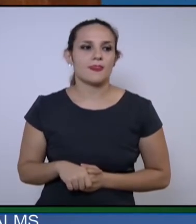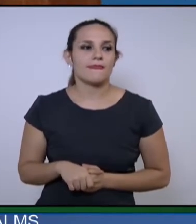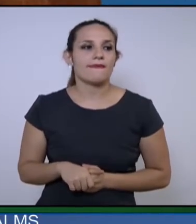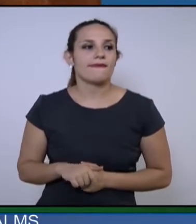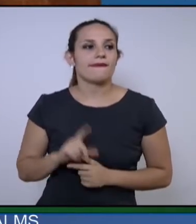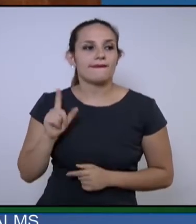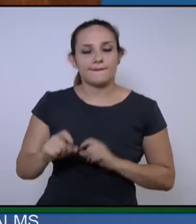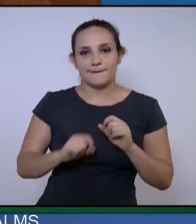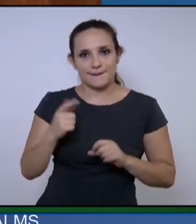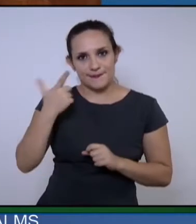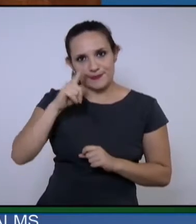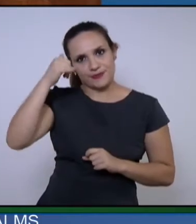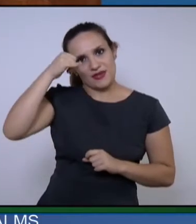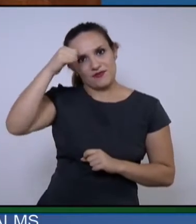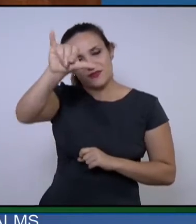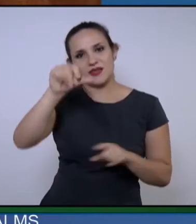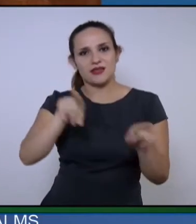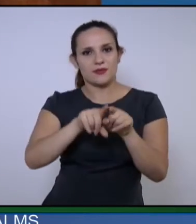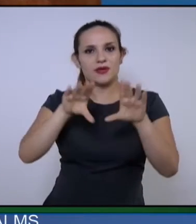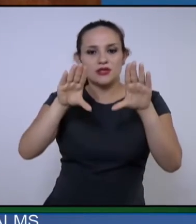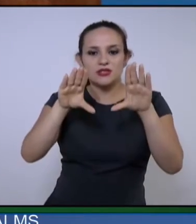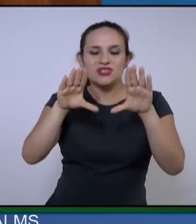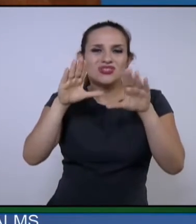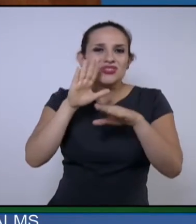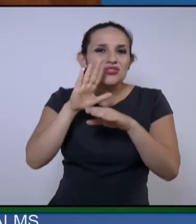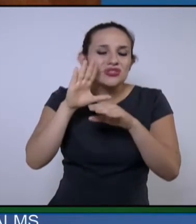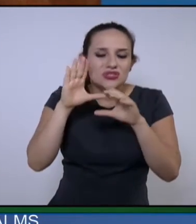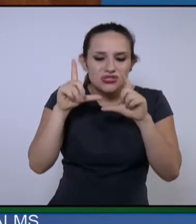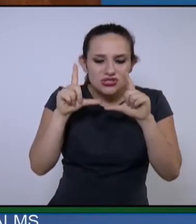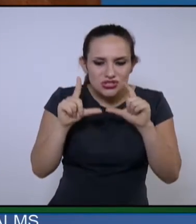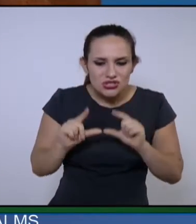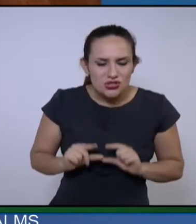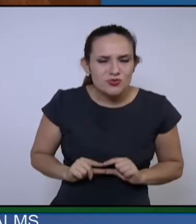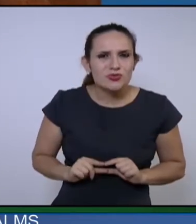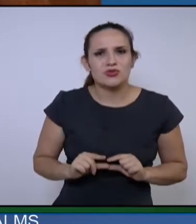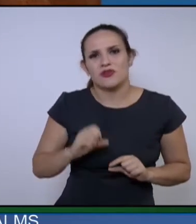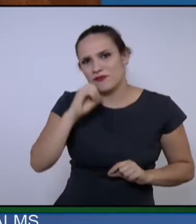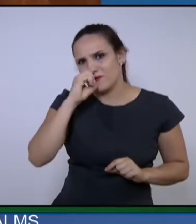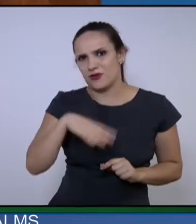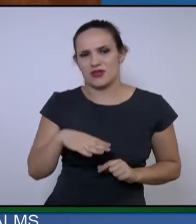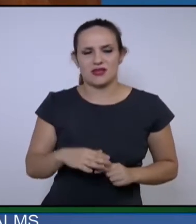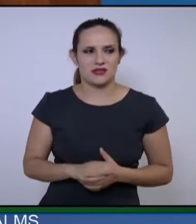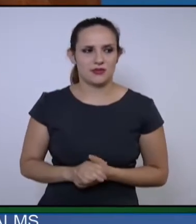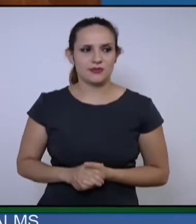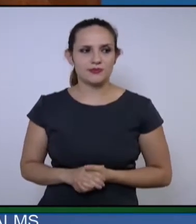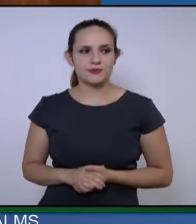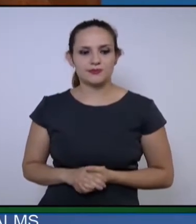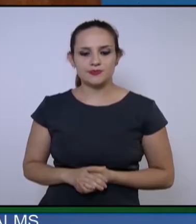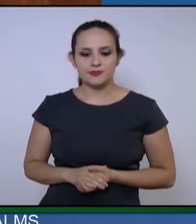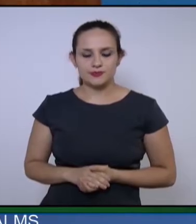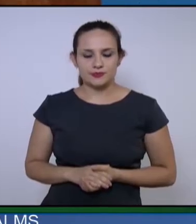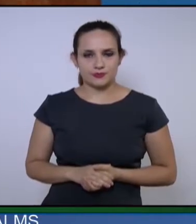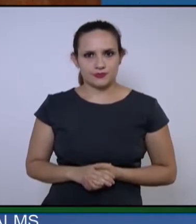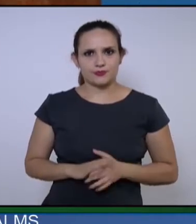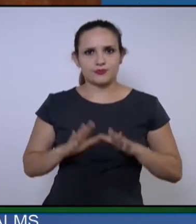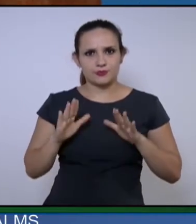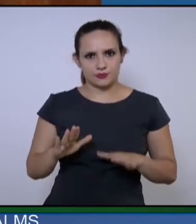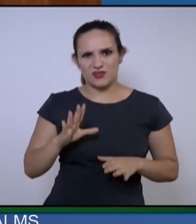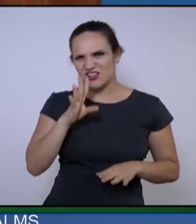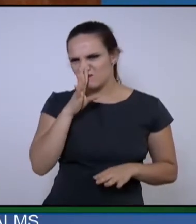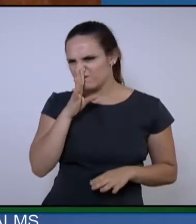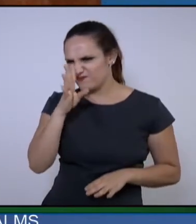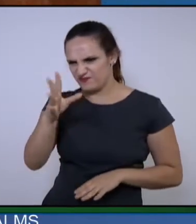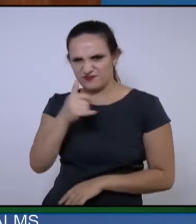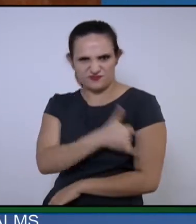e repressão que produz resultado. A intervenção no Rio de Janeiro, ela vai produzir evidente